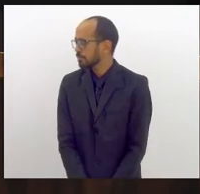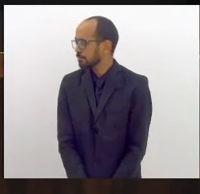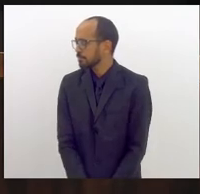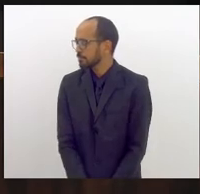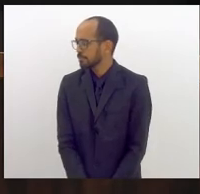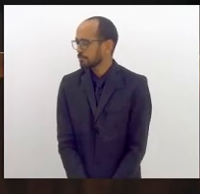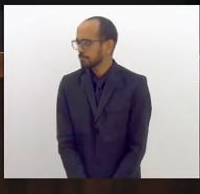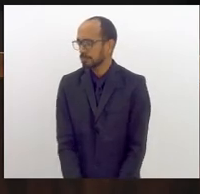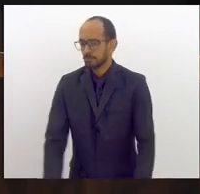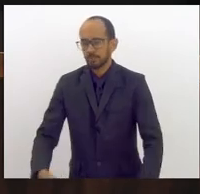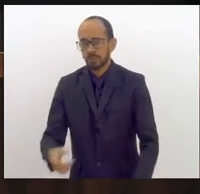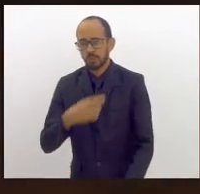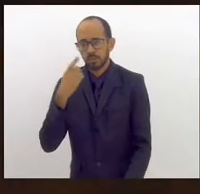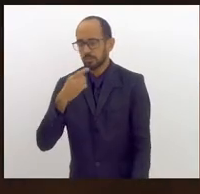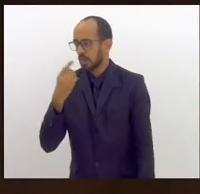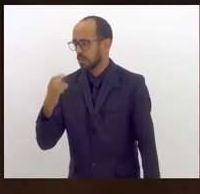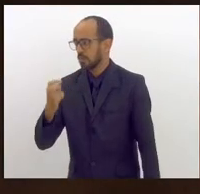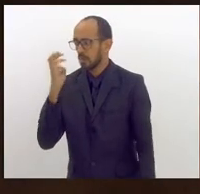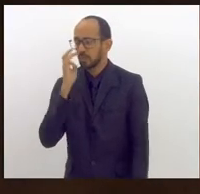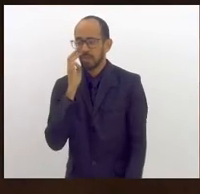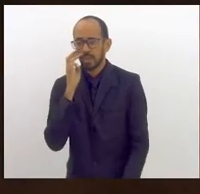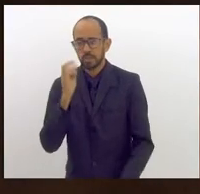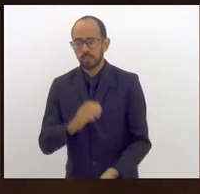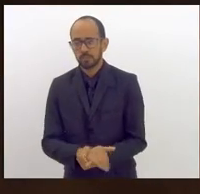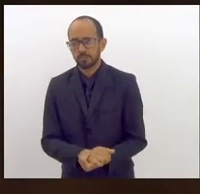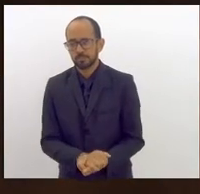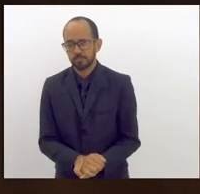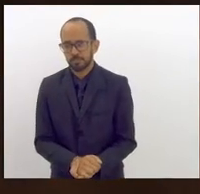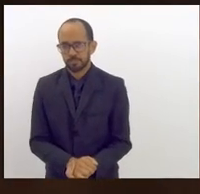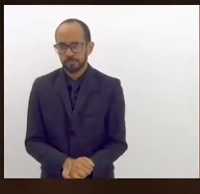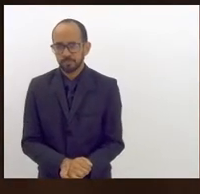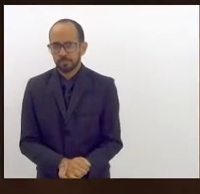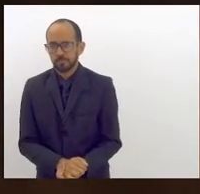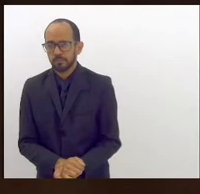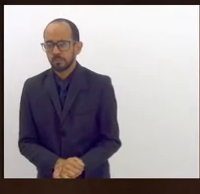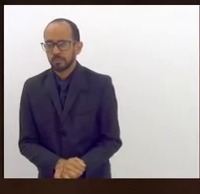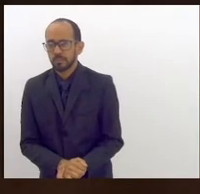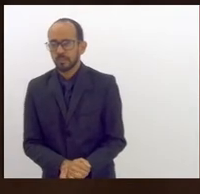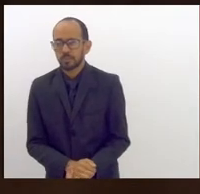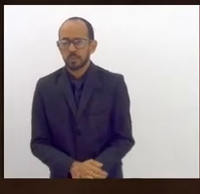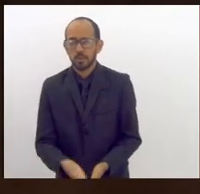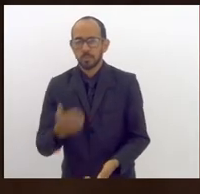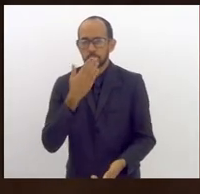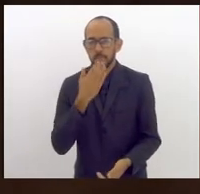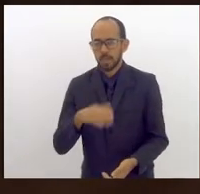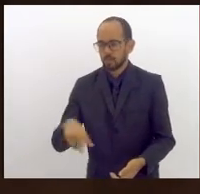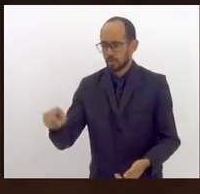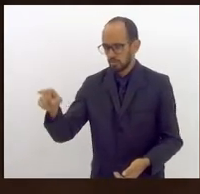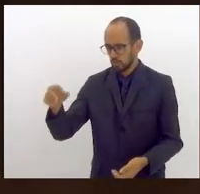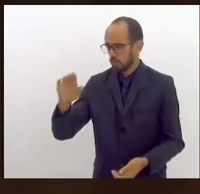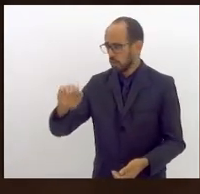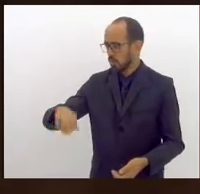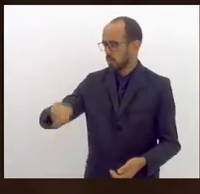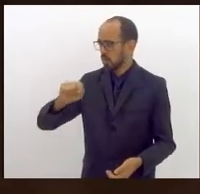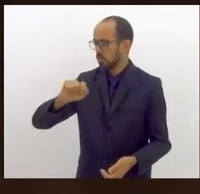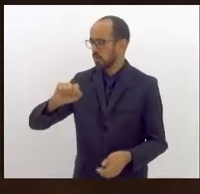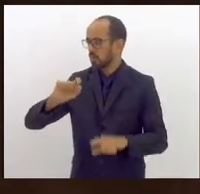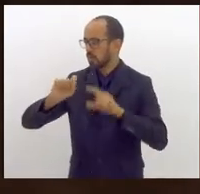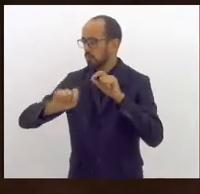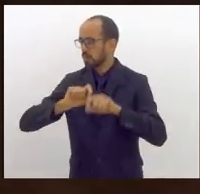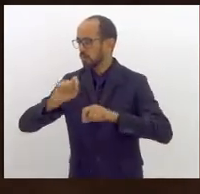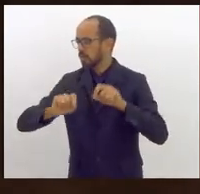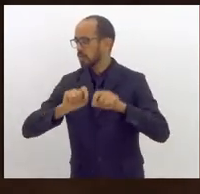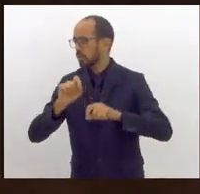Deputado waldeck senhor presidente antes de fazer a declaração de voto queria que você seja se lembrasse que nós temos em conjunto